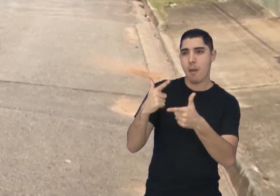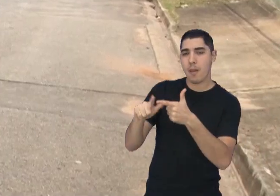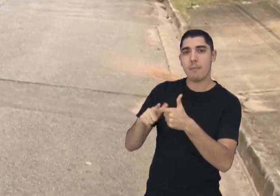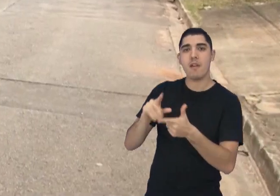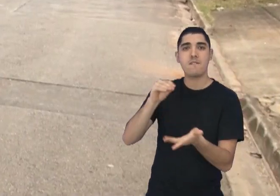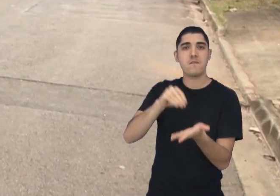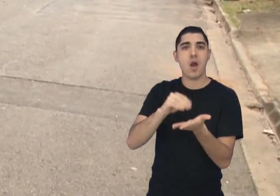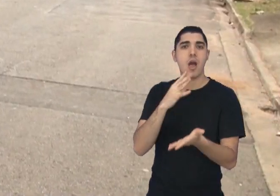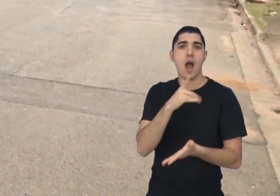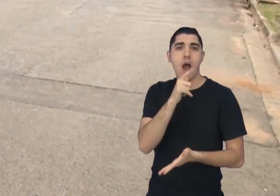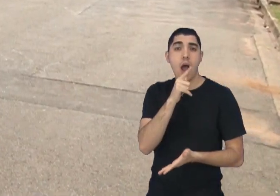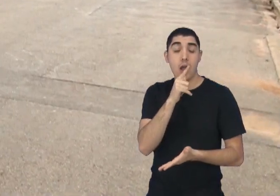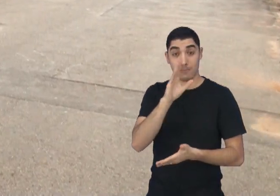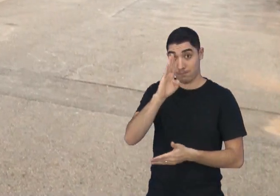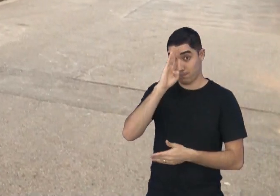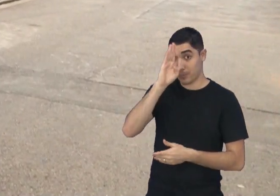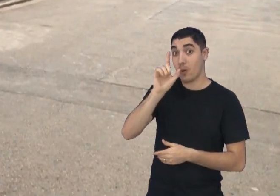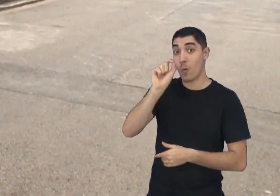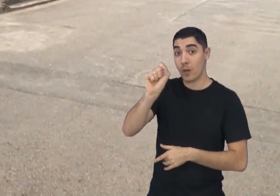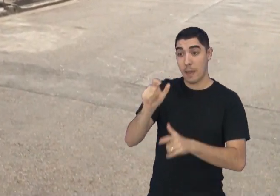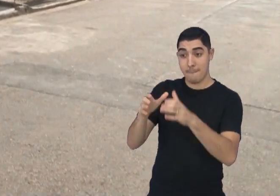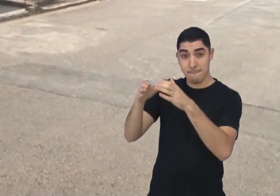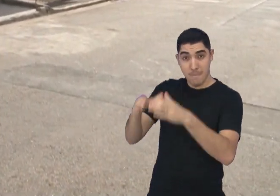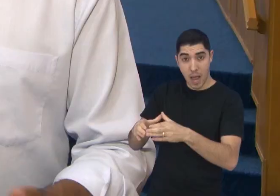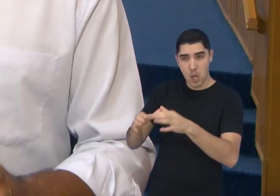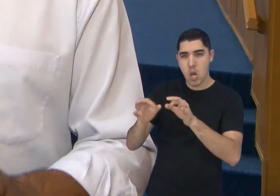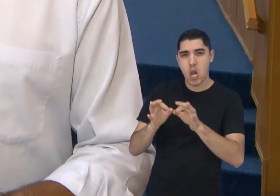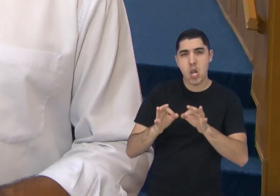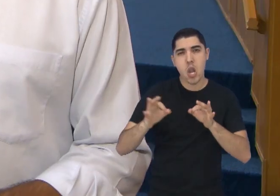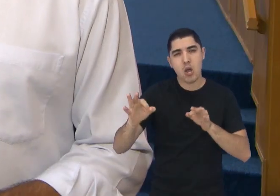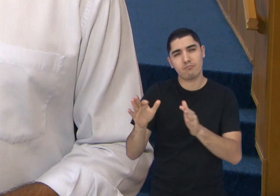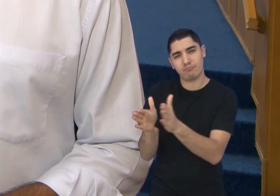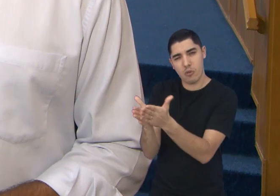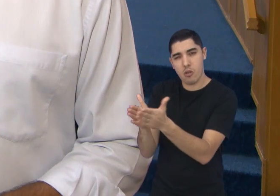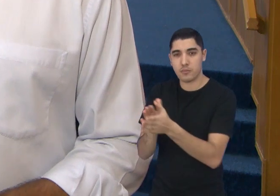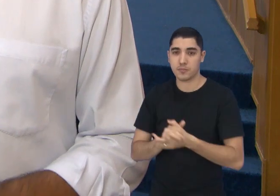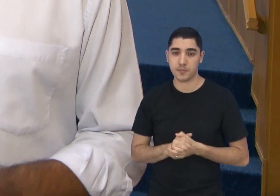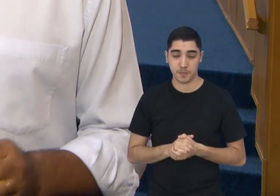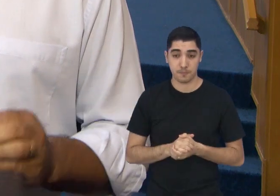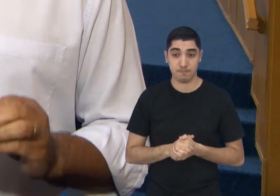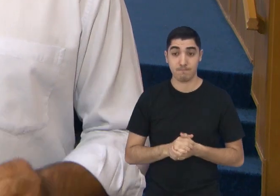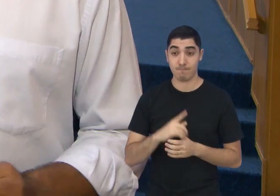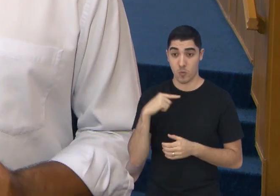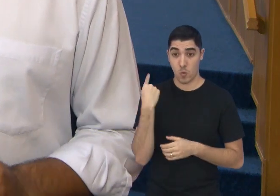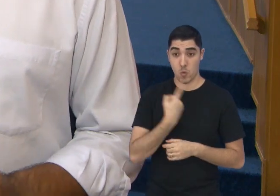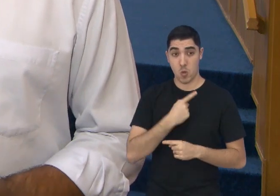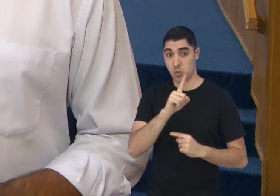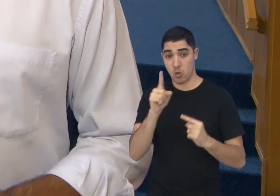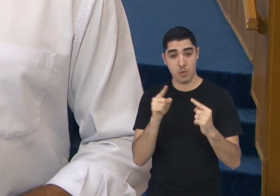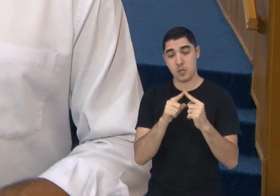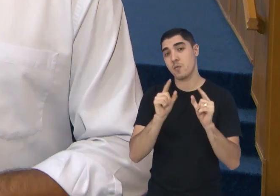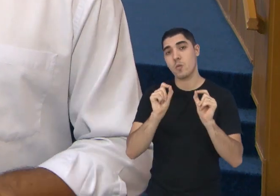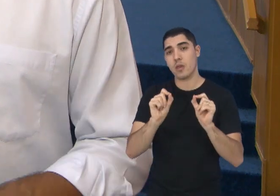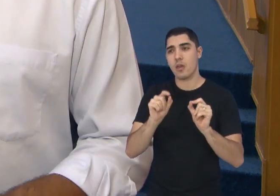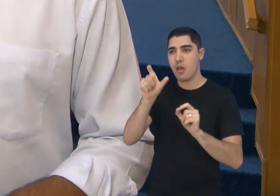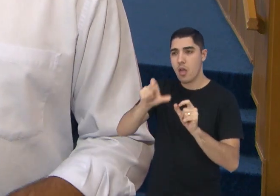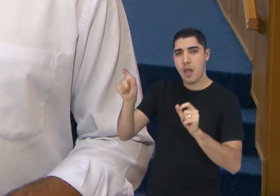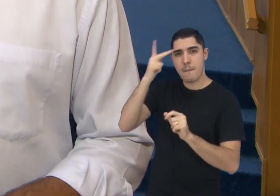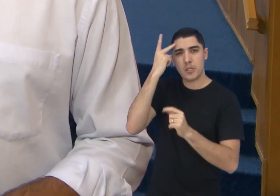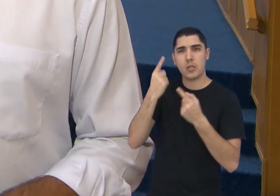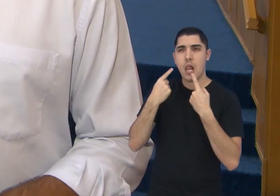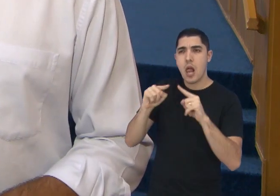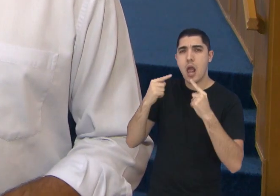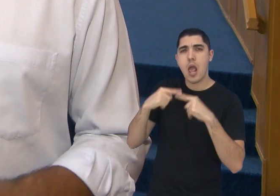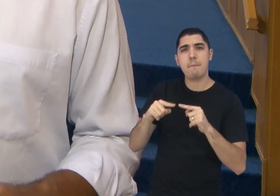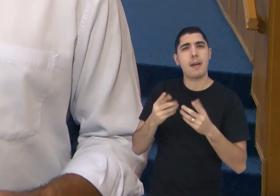d'água, principalmente nos bairros mais carentes. O nosso foco é que a reclamação por falta de água ela deixe de existir na